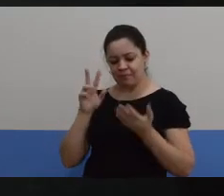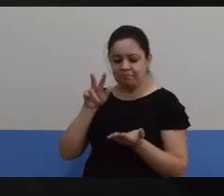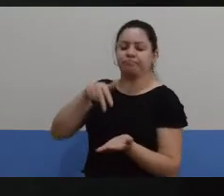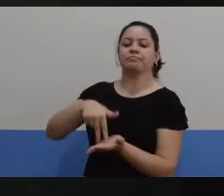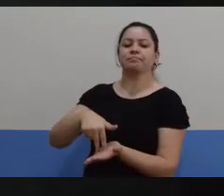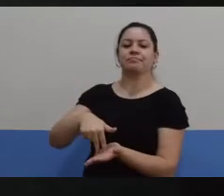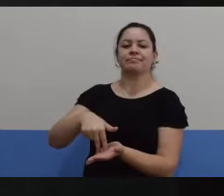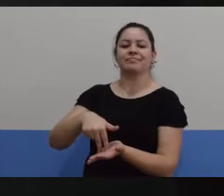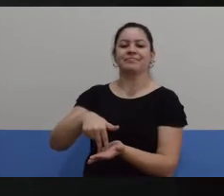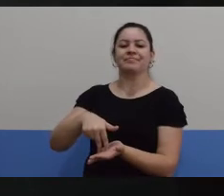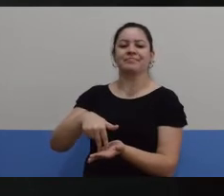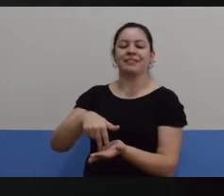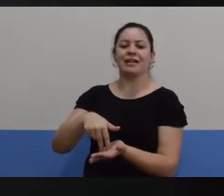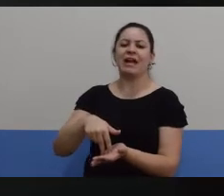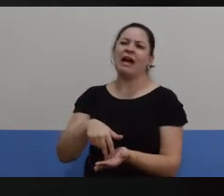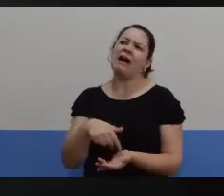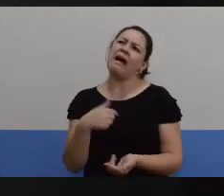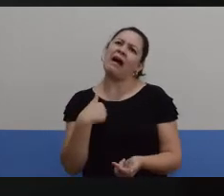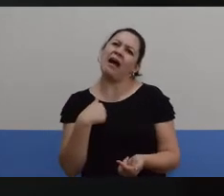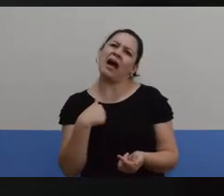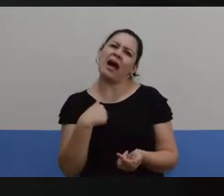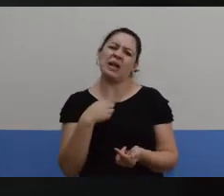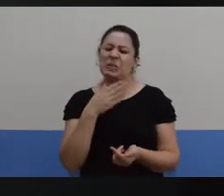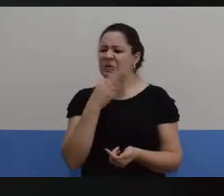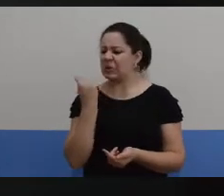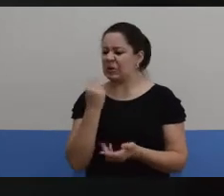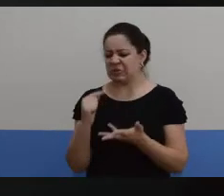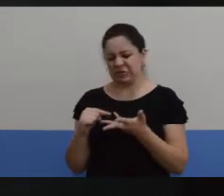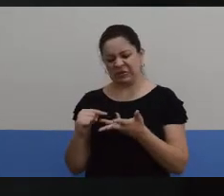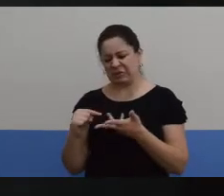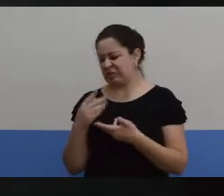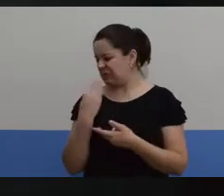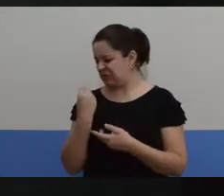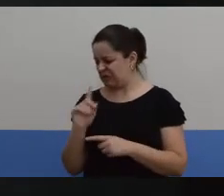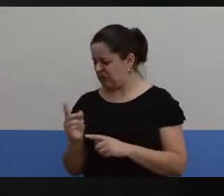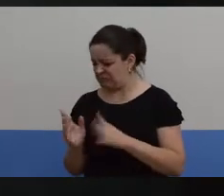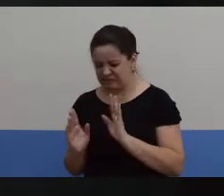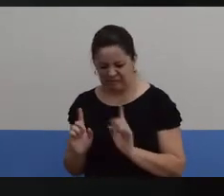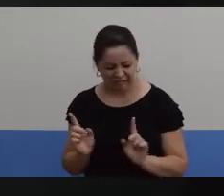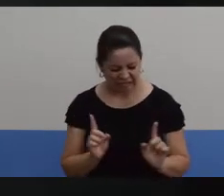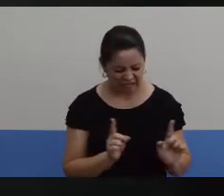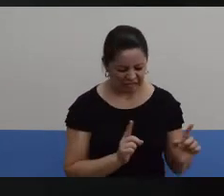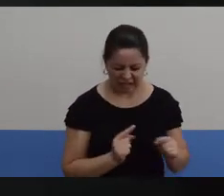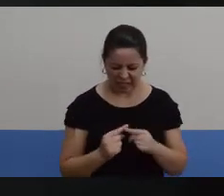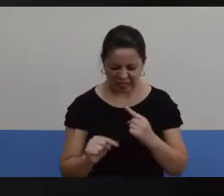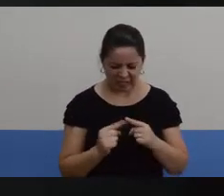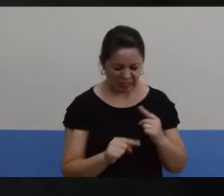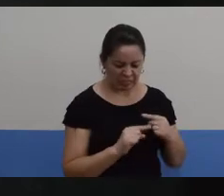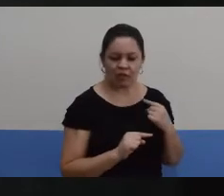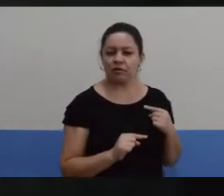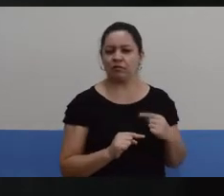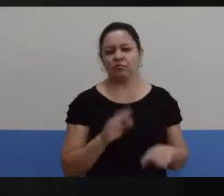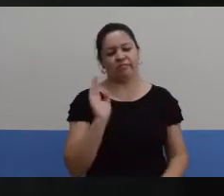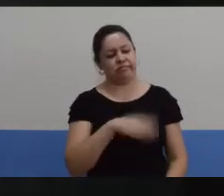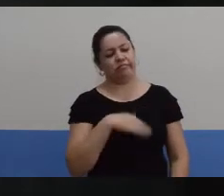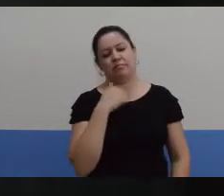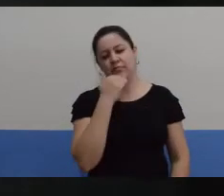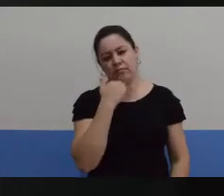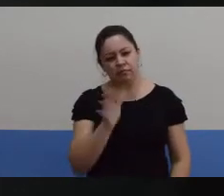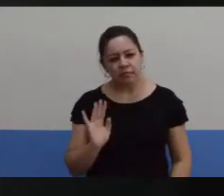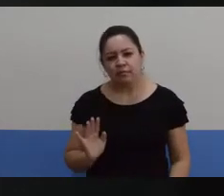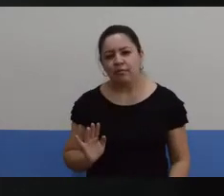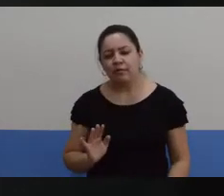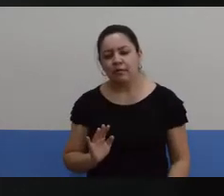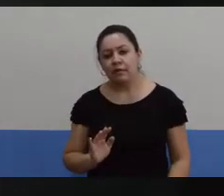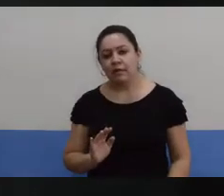porque eu não gosto de fulano, não gosto de fulano, não gosto de ciclano, sabe? Porque eu não me dou com o padre. Nada a ver, nada a ver. A disponibilidade